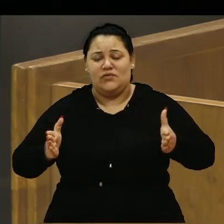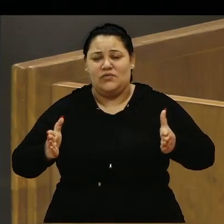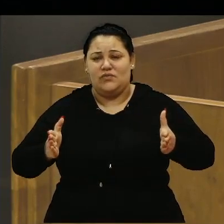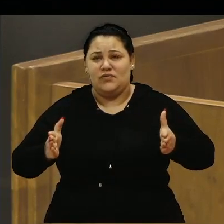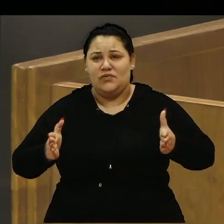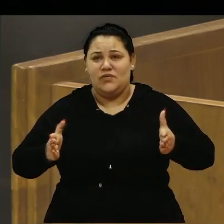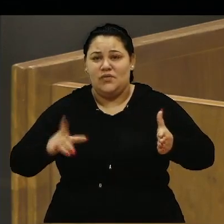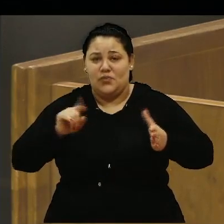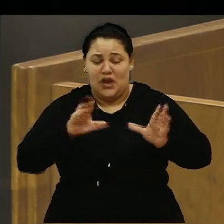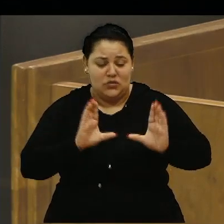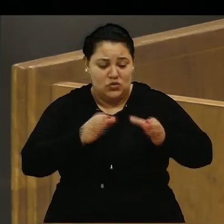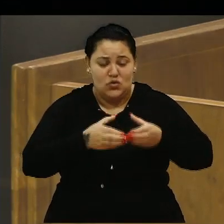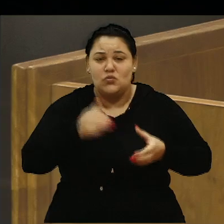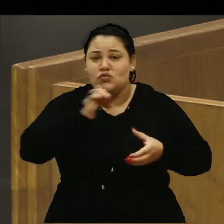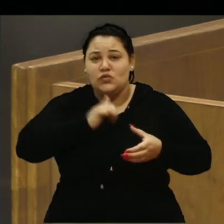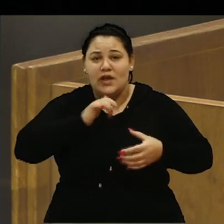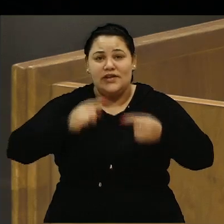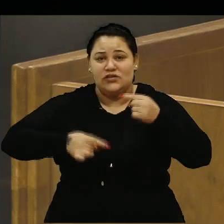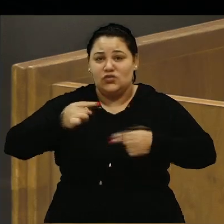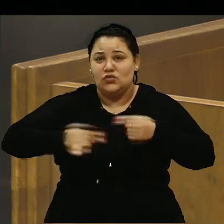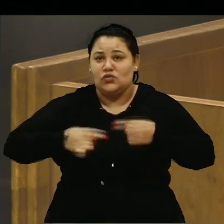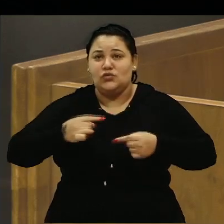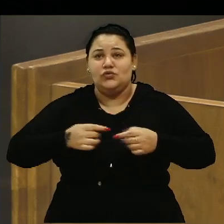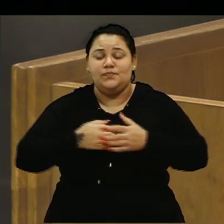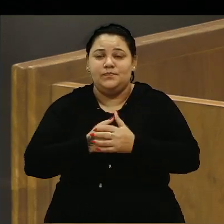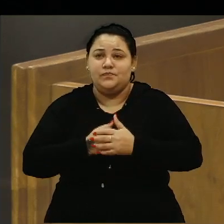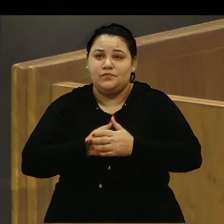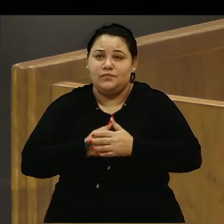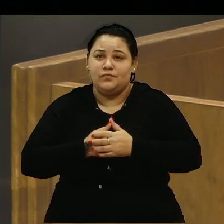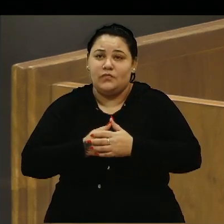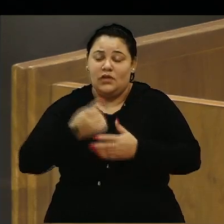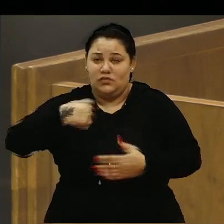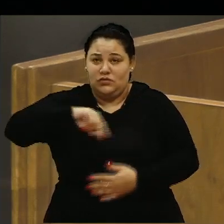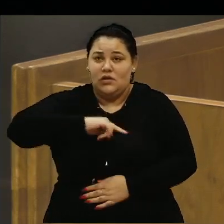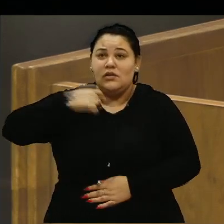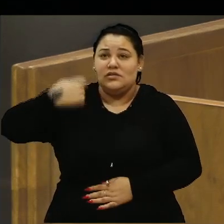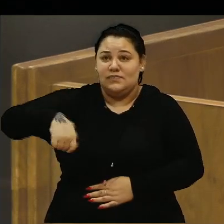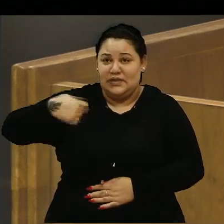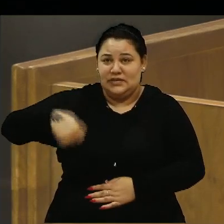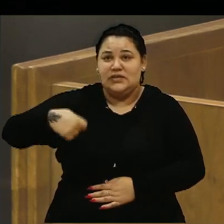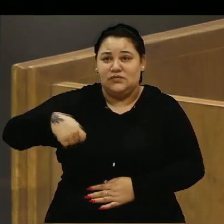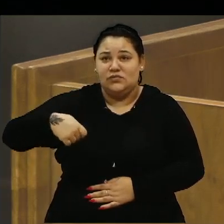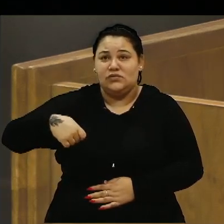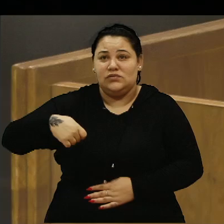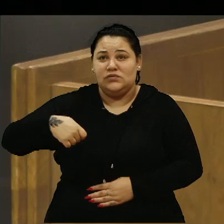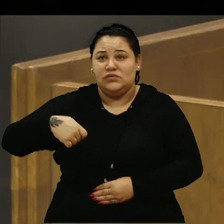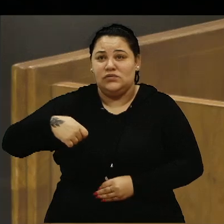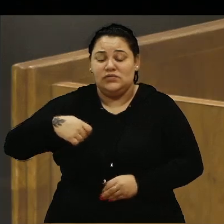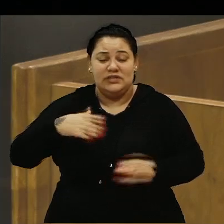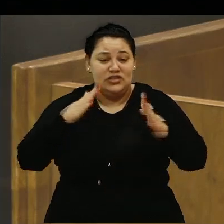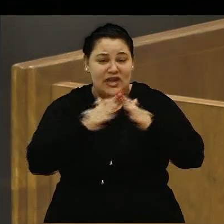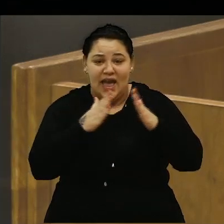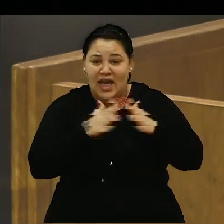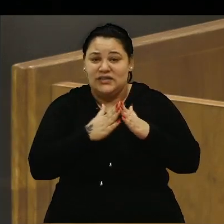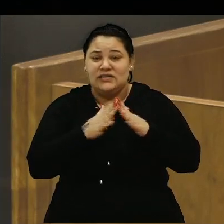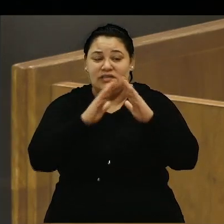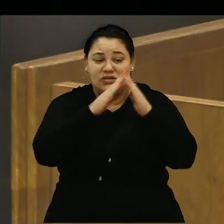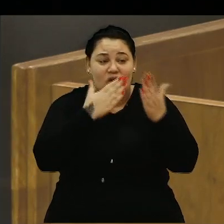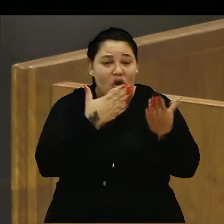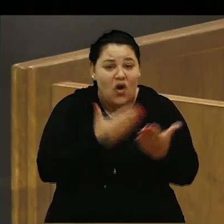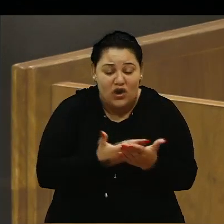os grupos de mulheres que discutem nos movimentos de mulheres. Então, nós precisamos, desde casa, desde a escola, desde